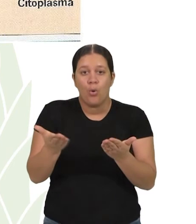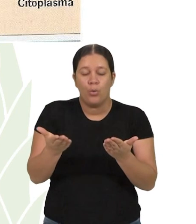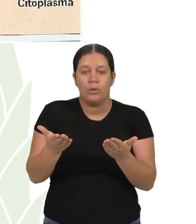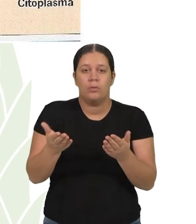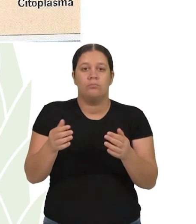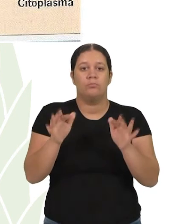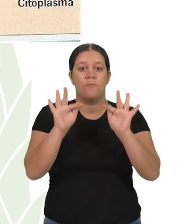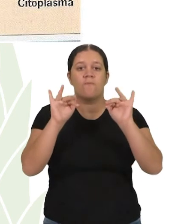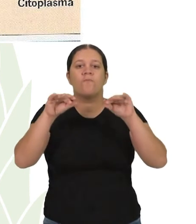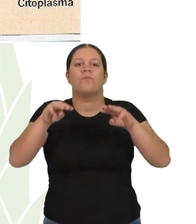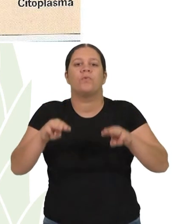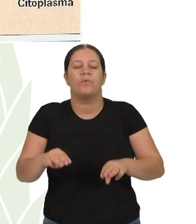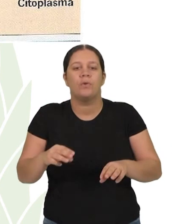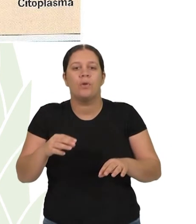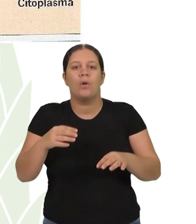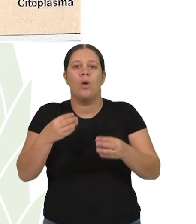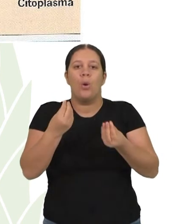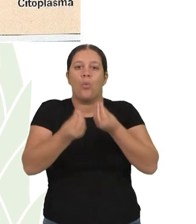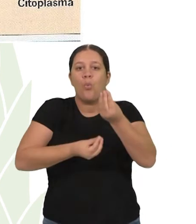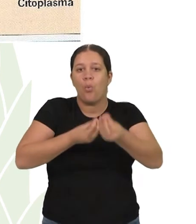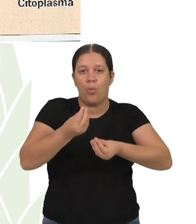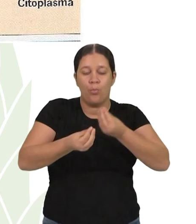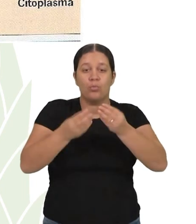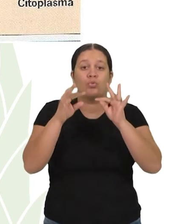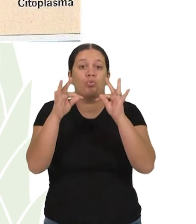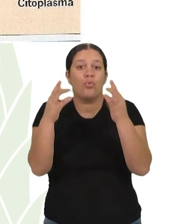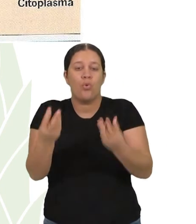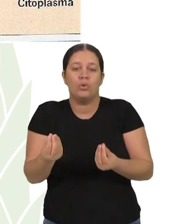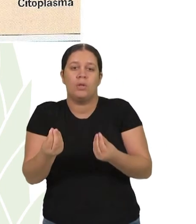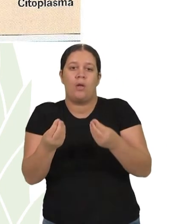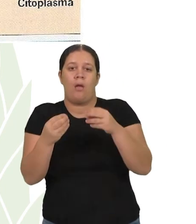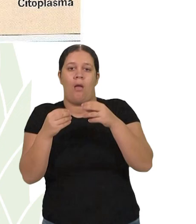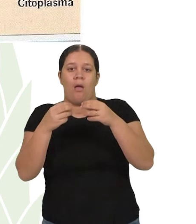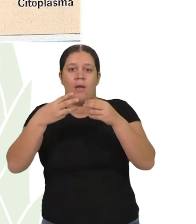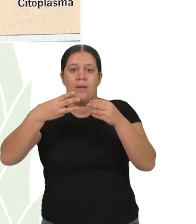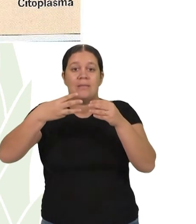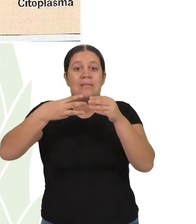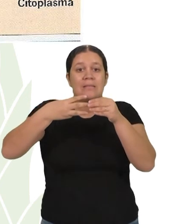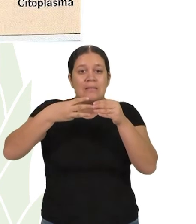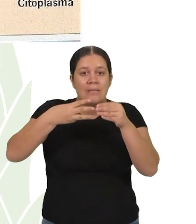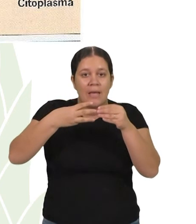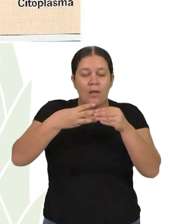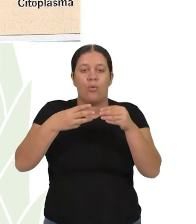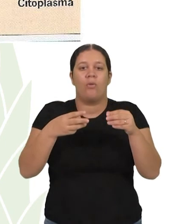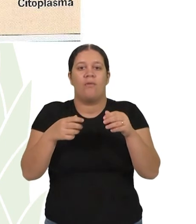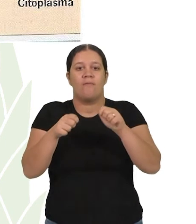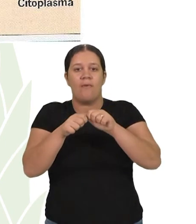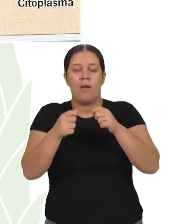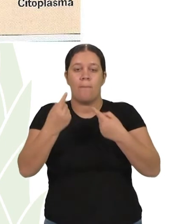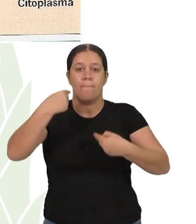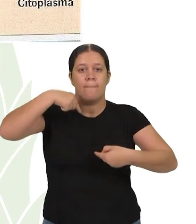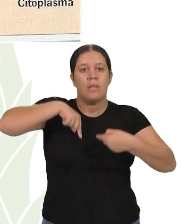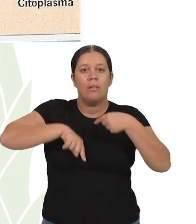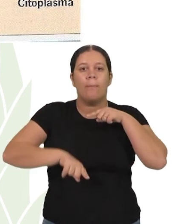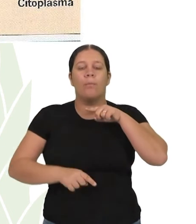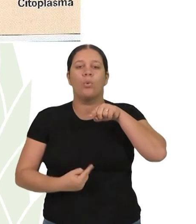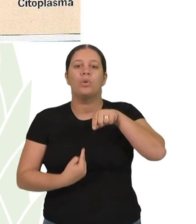por fim, como toda célula faz metabolismo, assim como a gente, quando faz metabolismo, as células